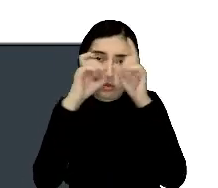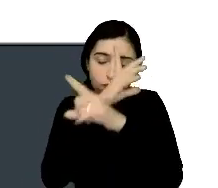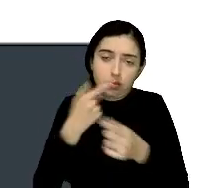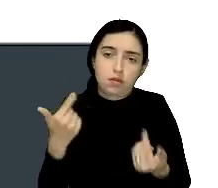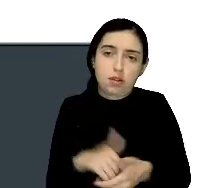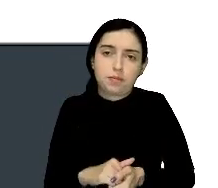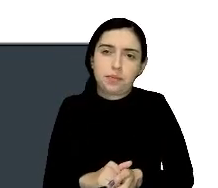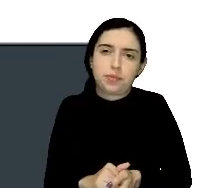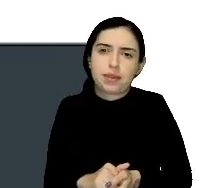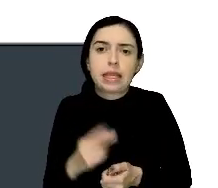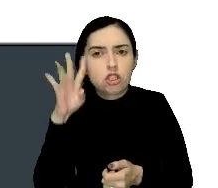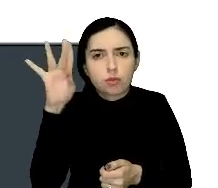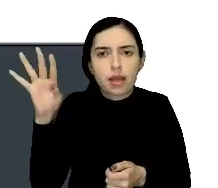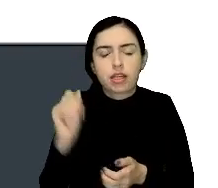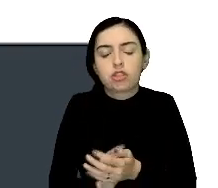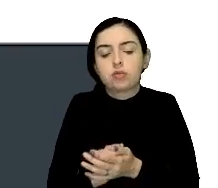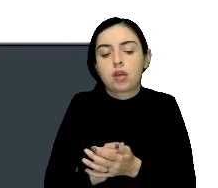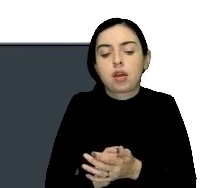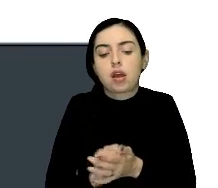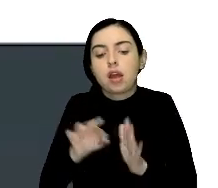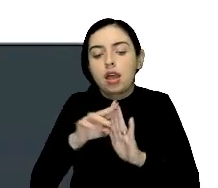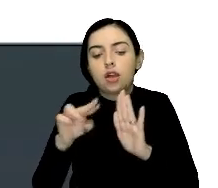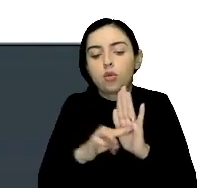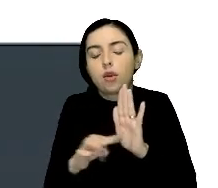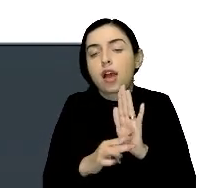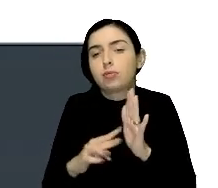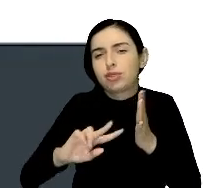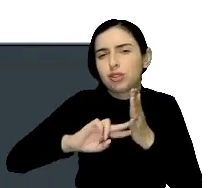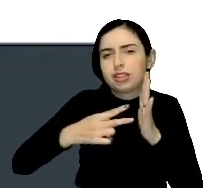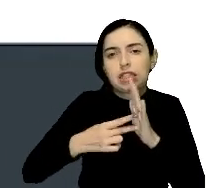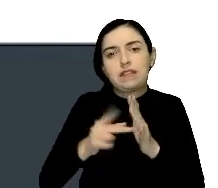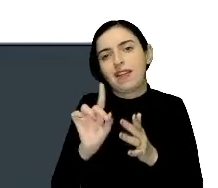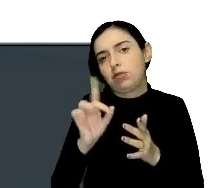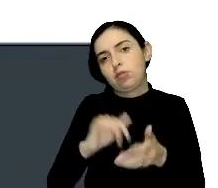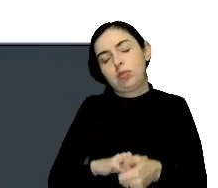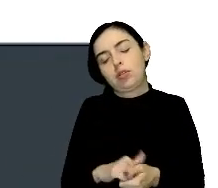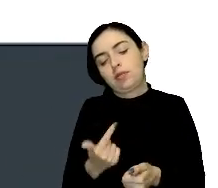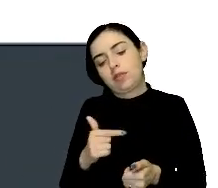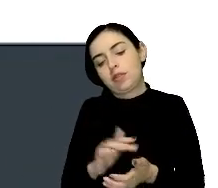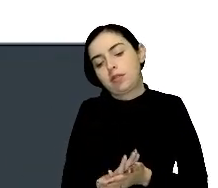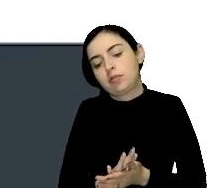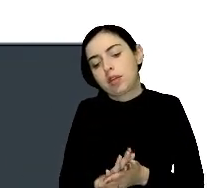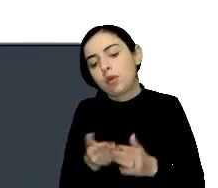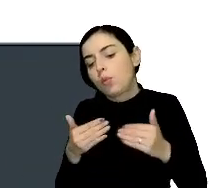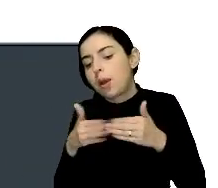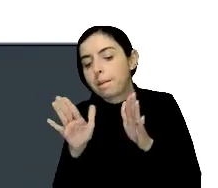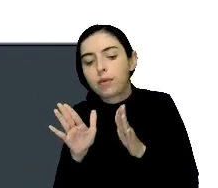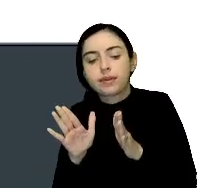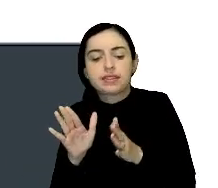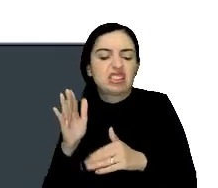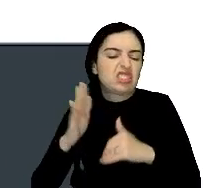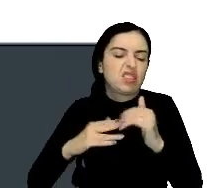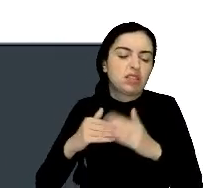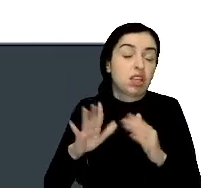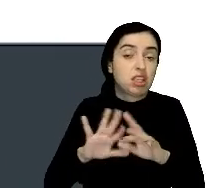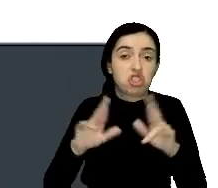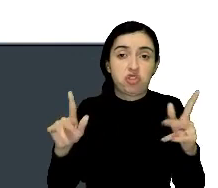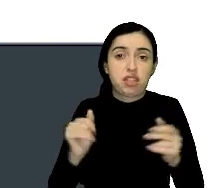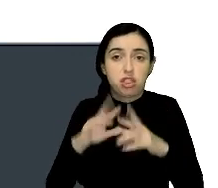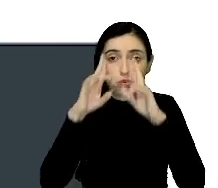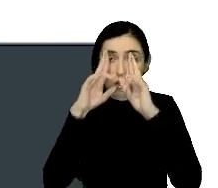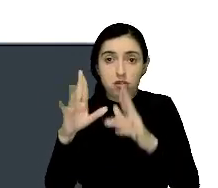a gente imaginava que o regulamento viesse nesse sentido e não veio. Ele jogou para uma portaria interministerial para resolver a